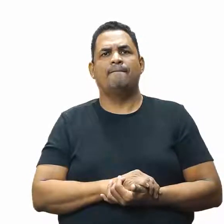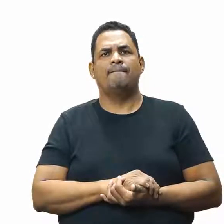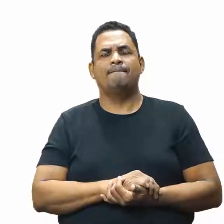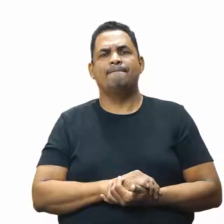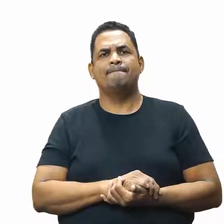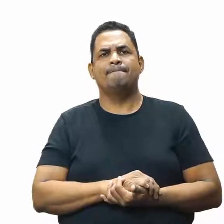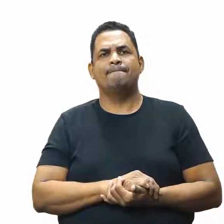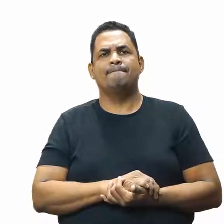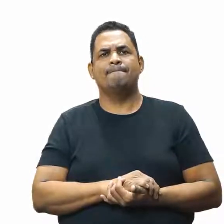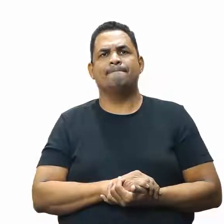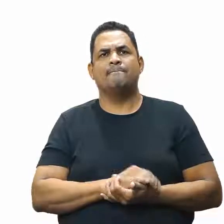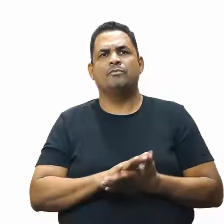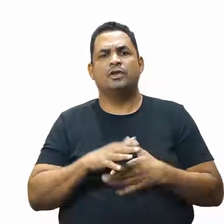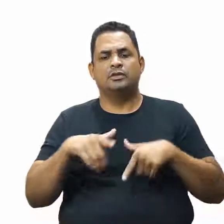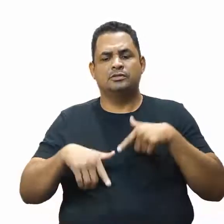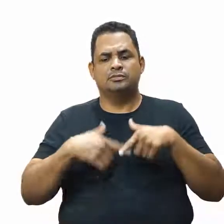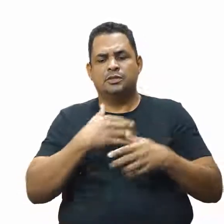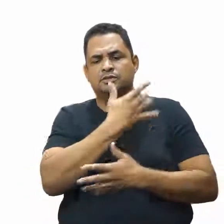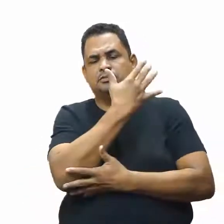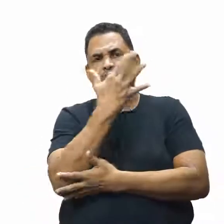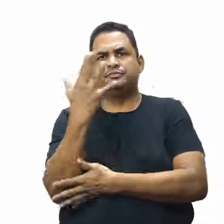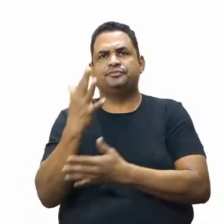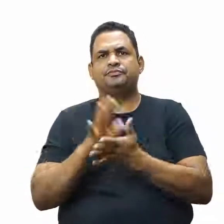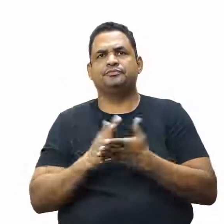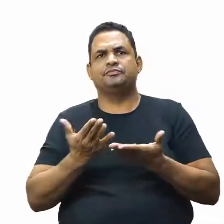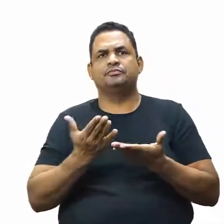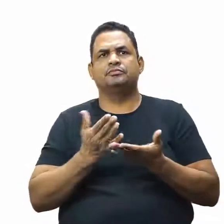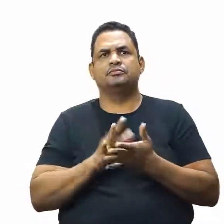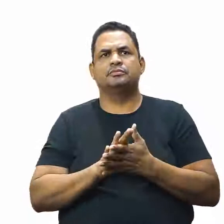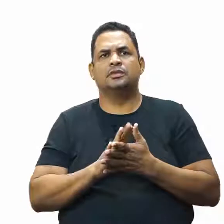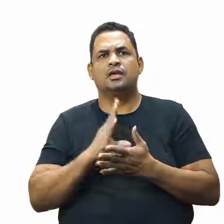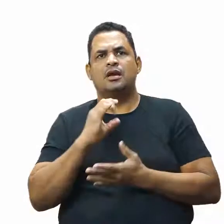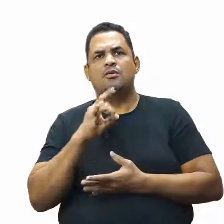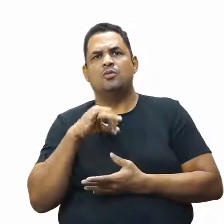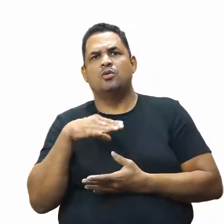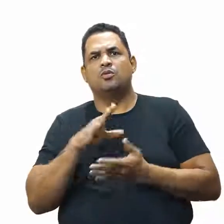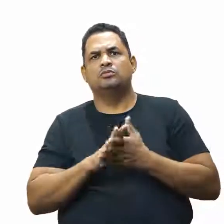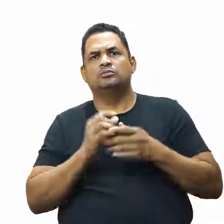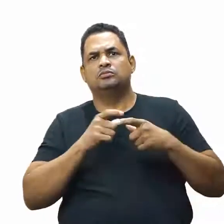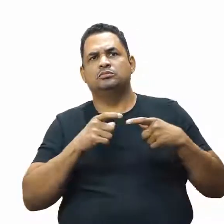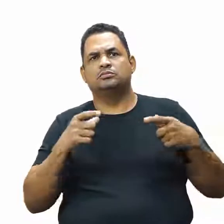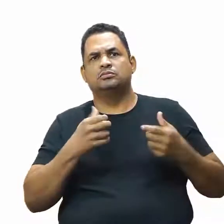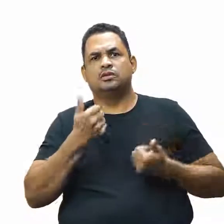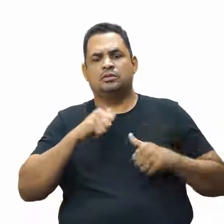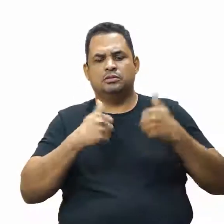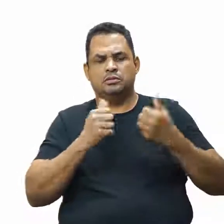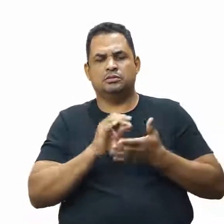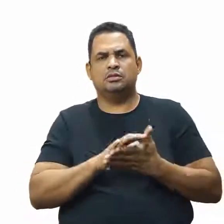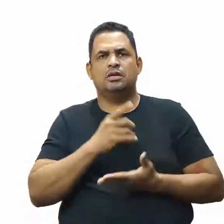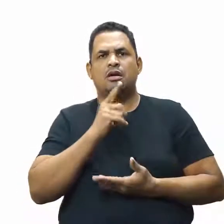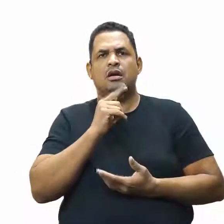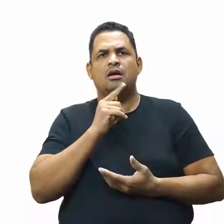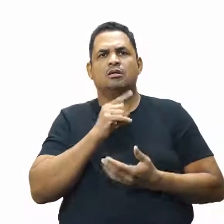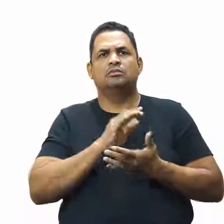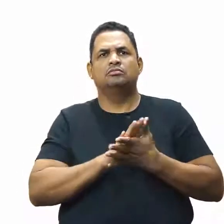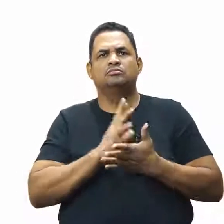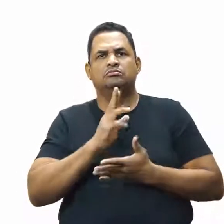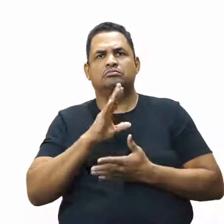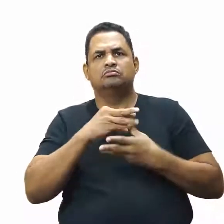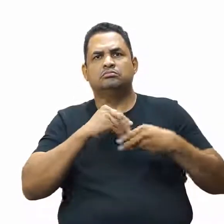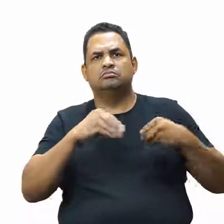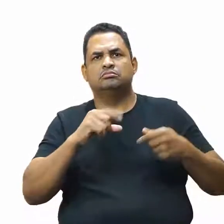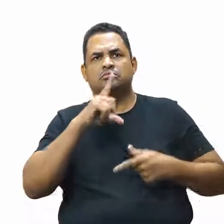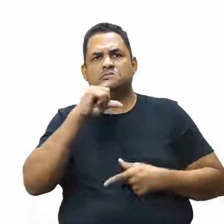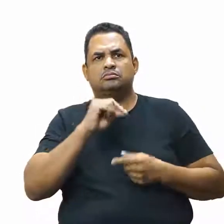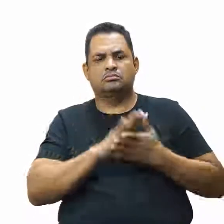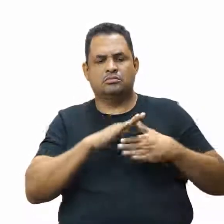Então, com serviços ambientais, tais como sequestro de carbono, aumento do estoque da qualidade da água, conservação do solo, diminuição da